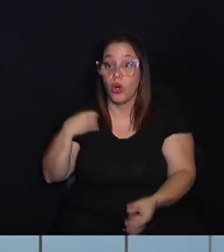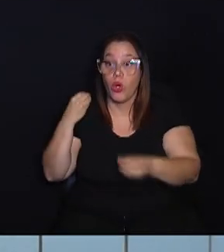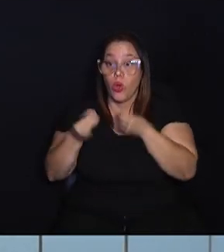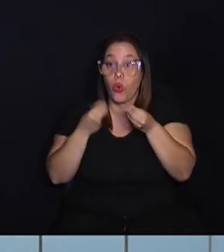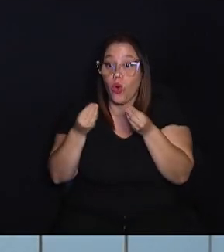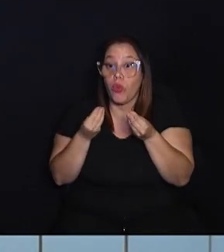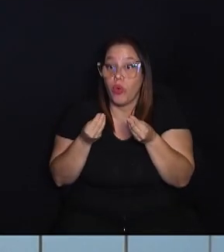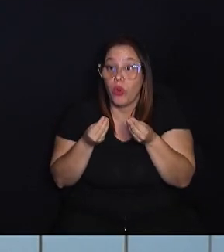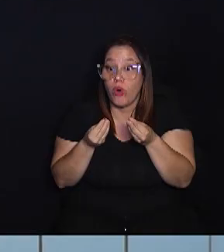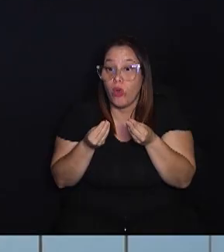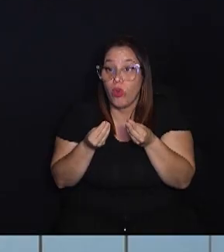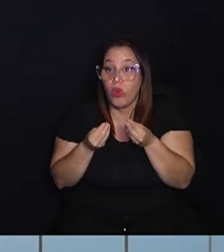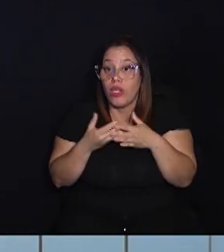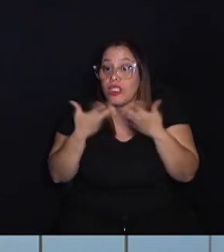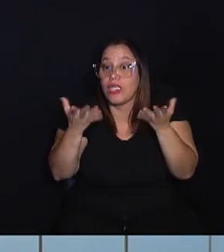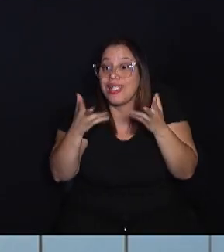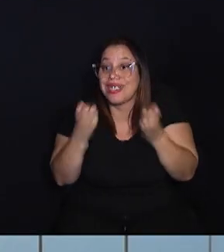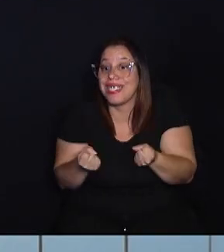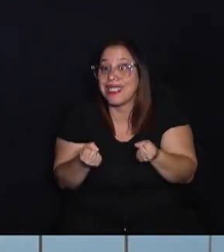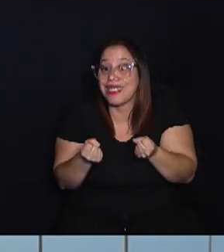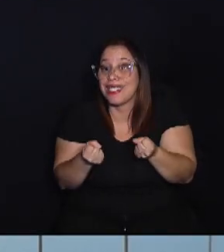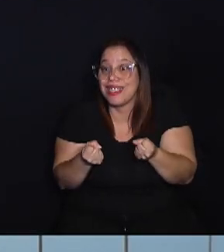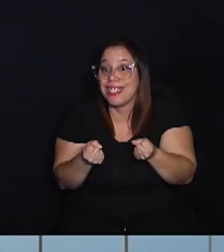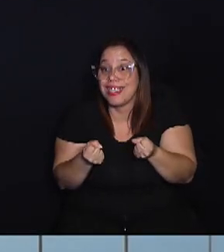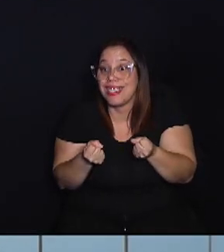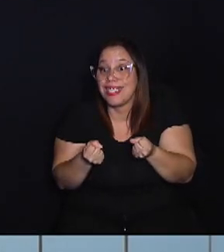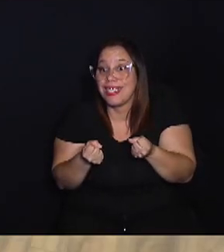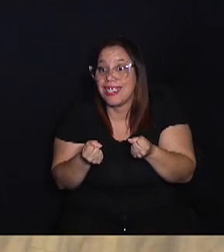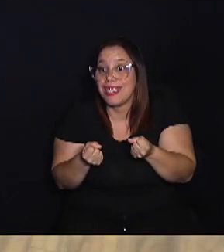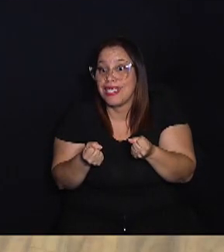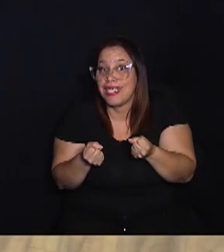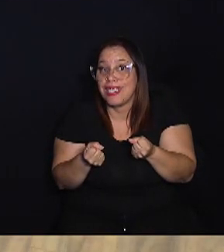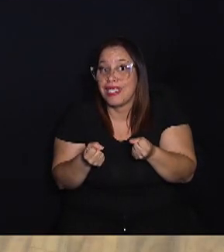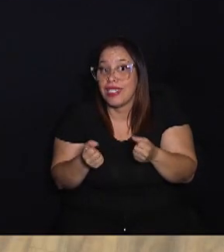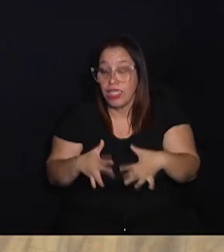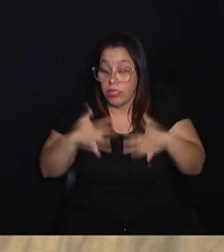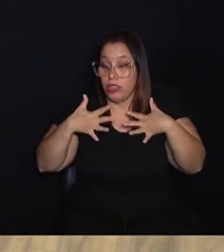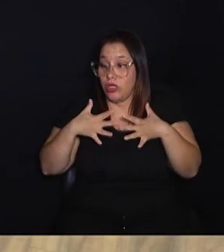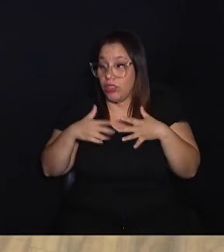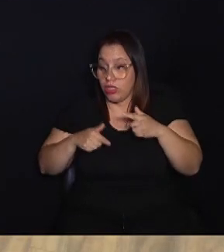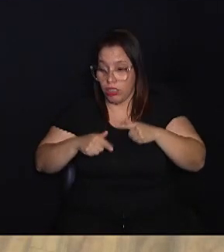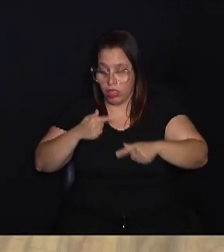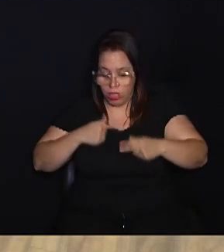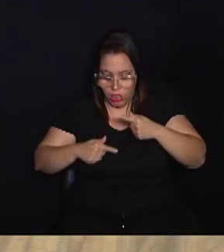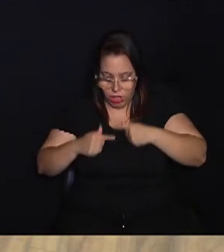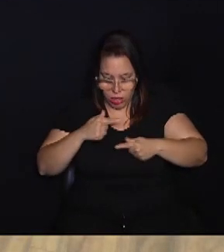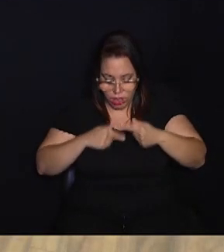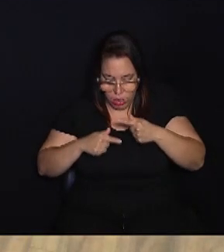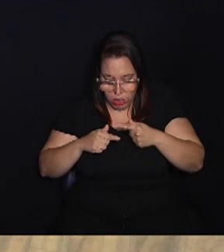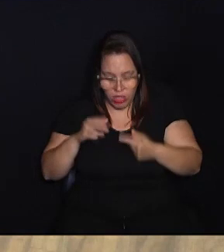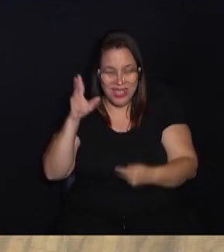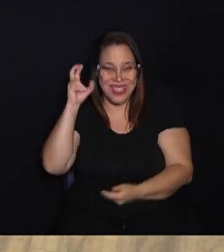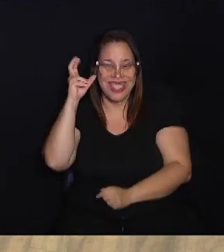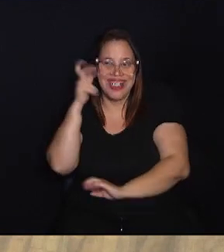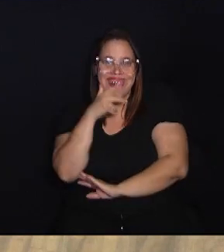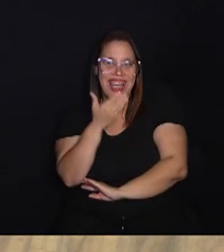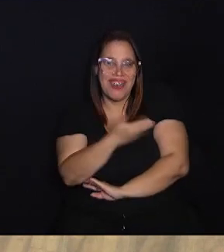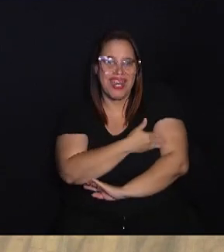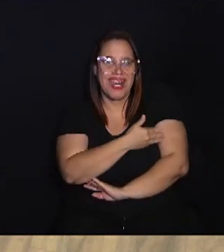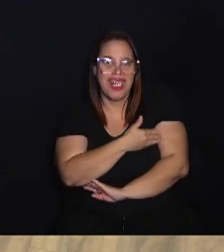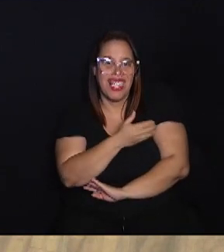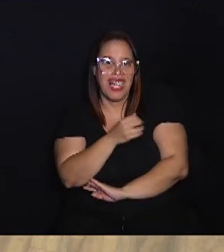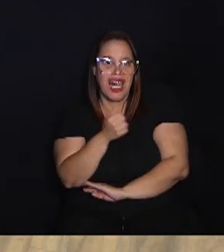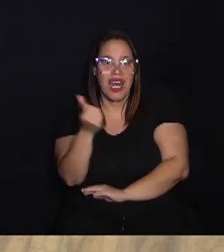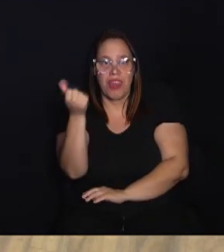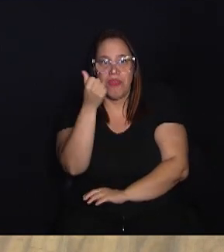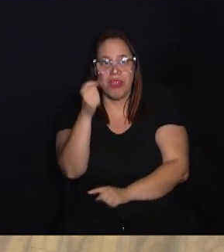ainda tolera isso? Paulo Martelli, passa um pouquinho também pelo choque de gerações, porque quantas vezes eu já não ouvi amigo meu, a